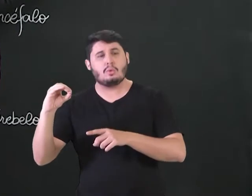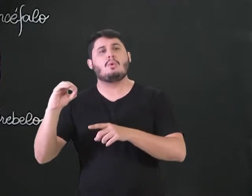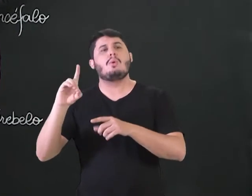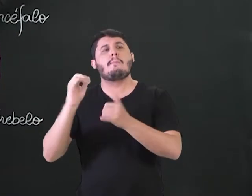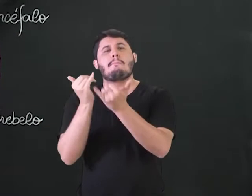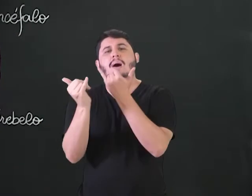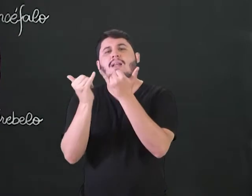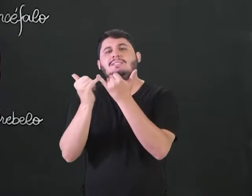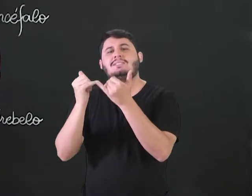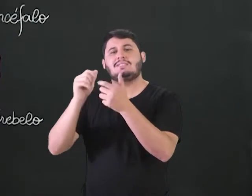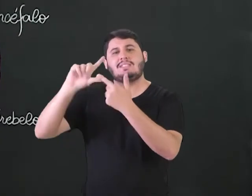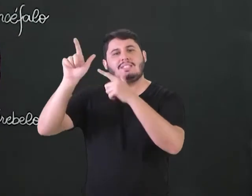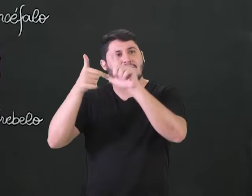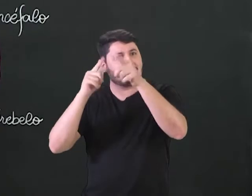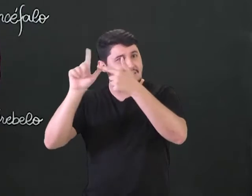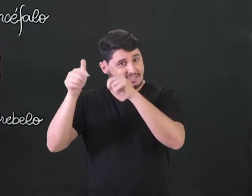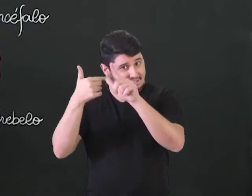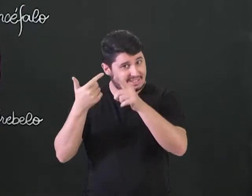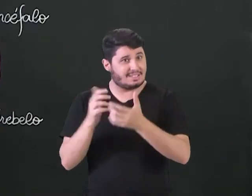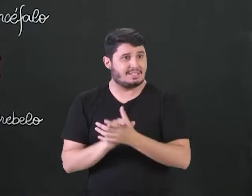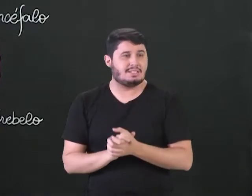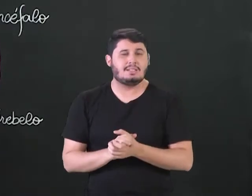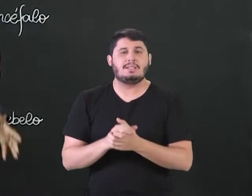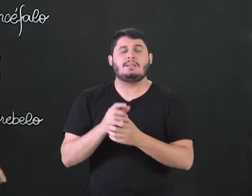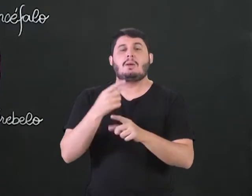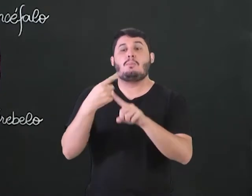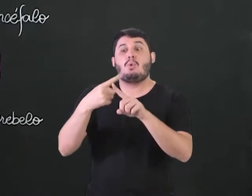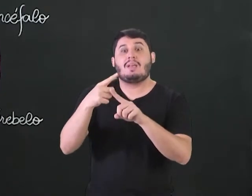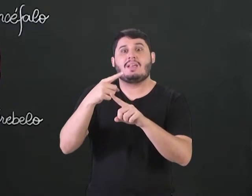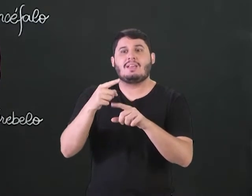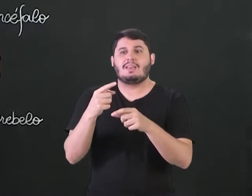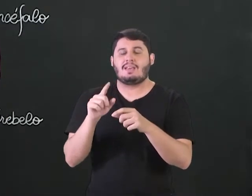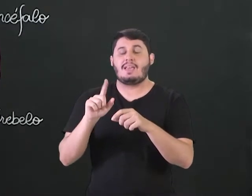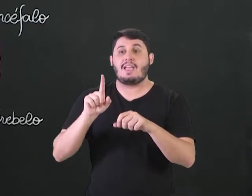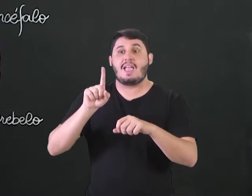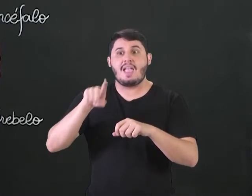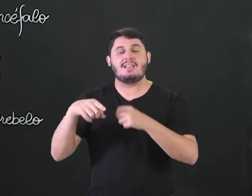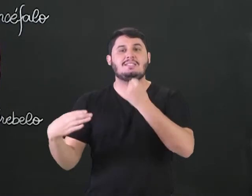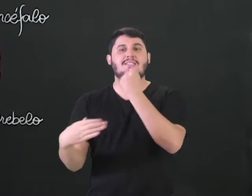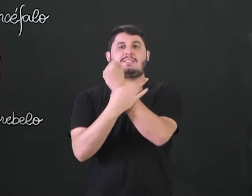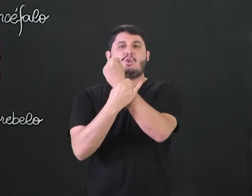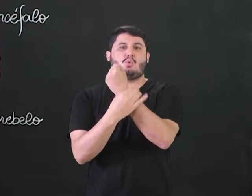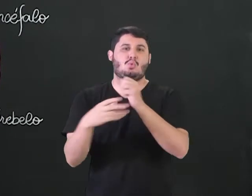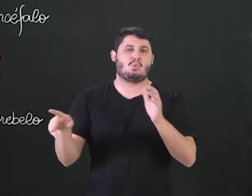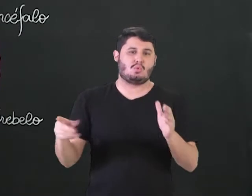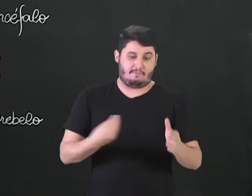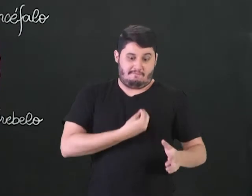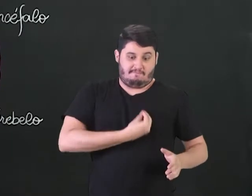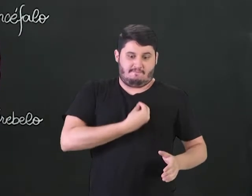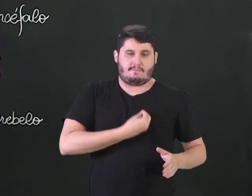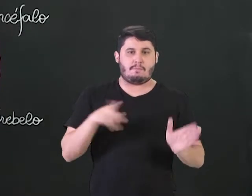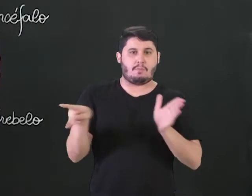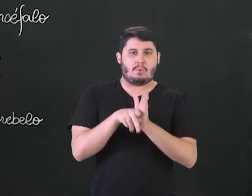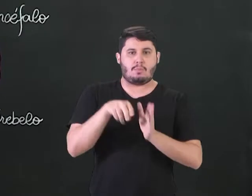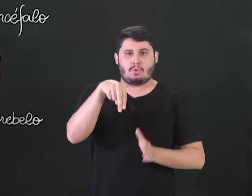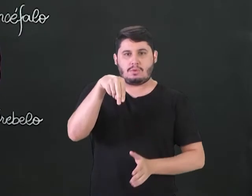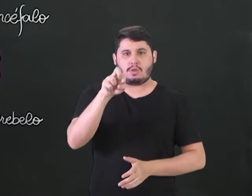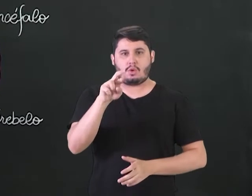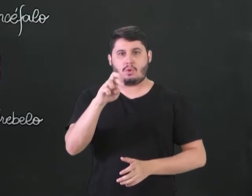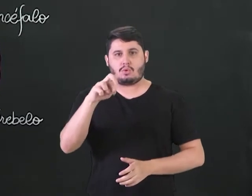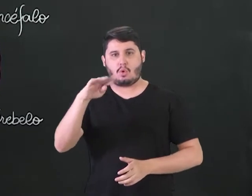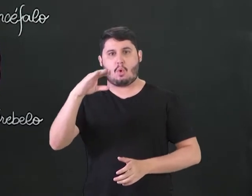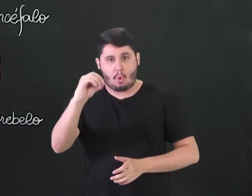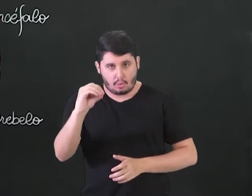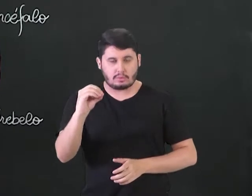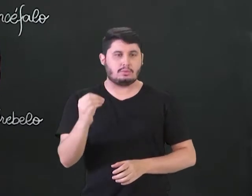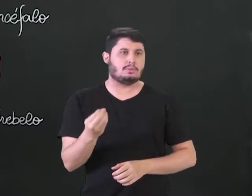astrócito você vê, a gente fala que essa galera é o suporte para o neurônio funcionar. Imagina uma doença que ela afeta os astrócitos.